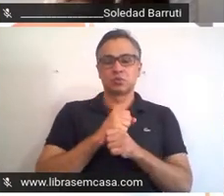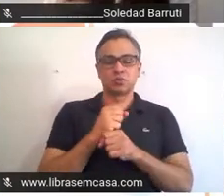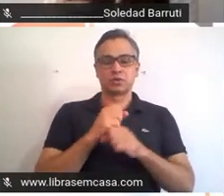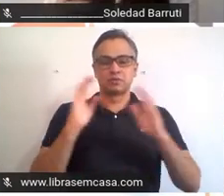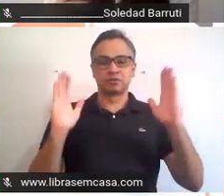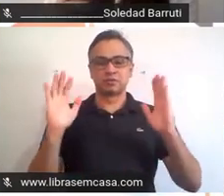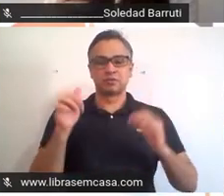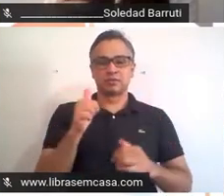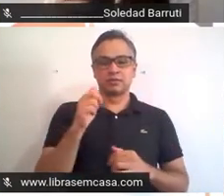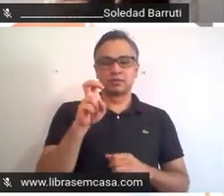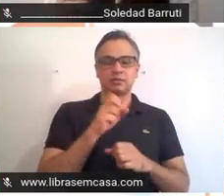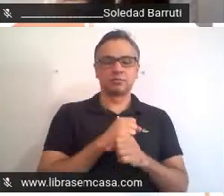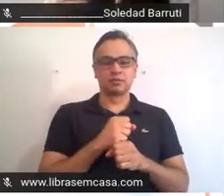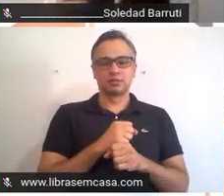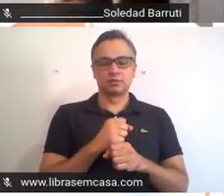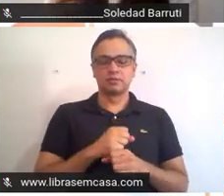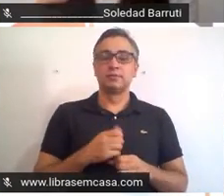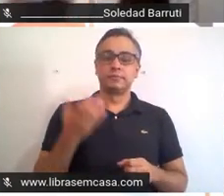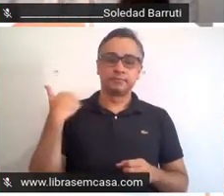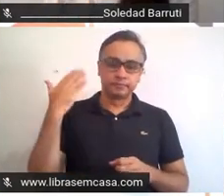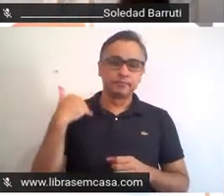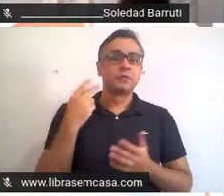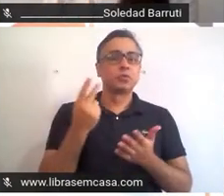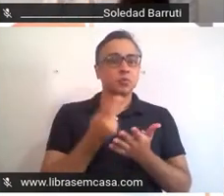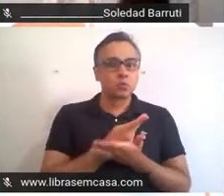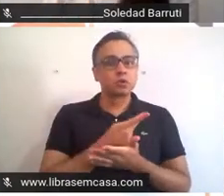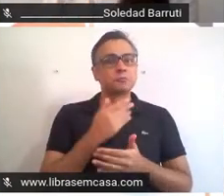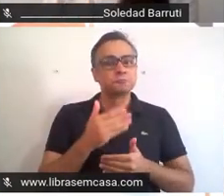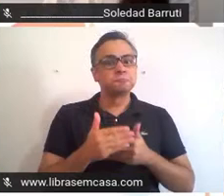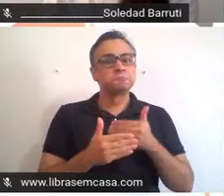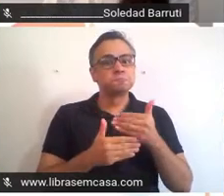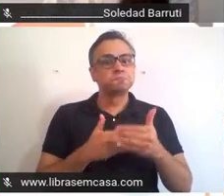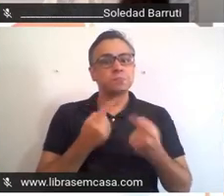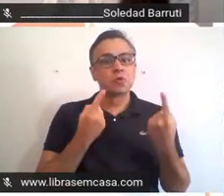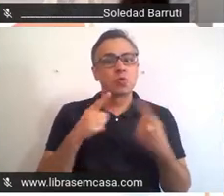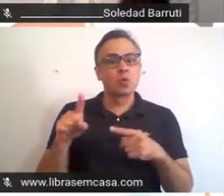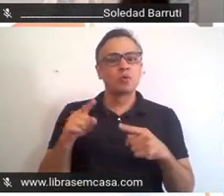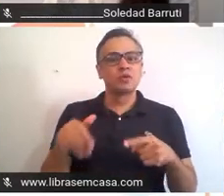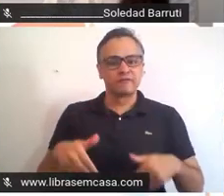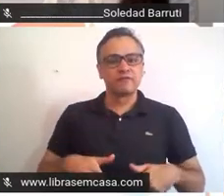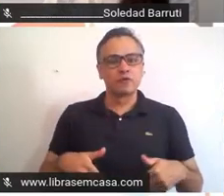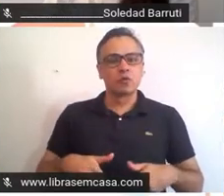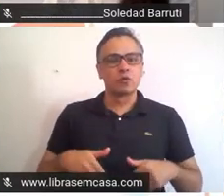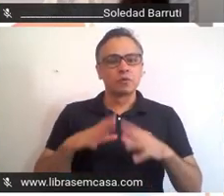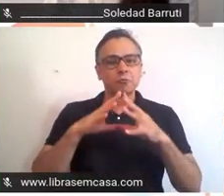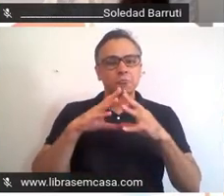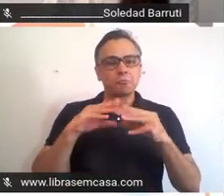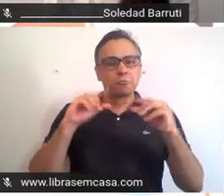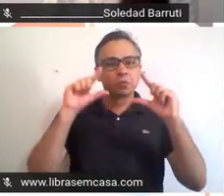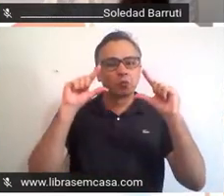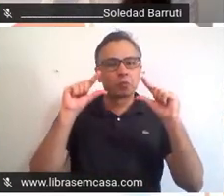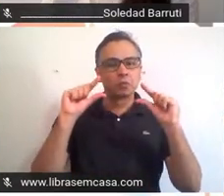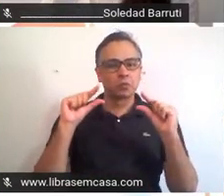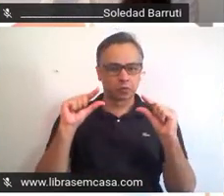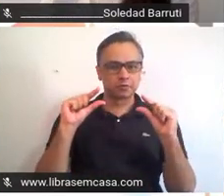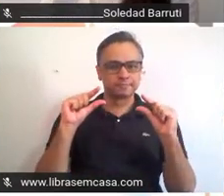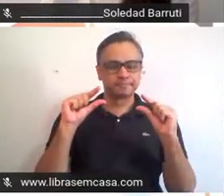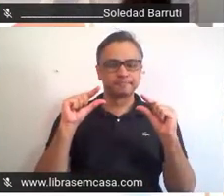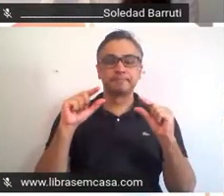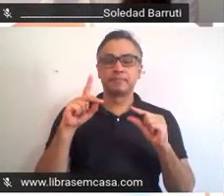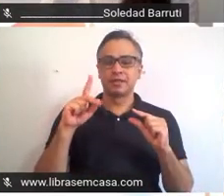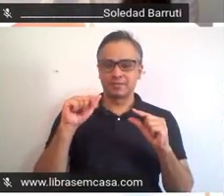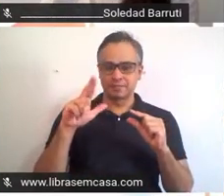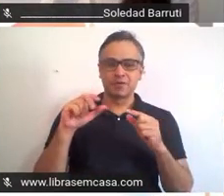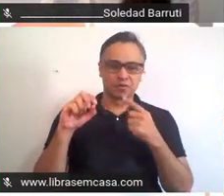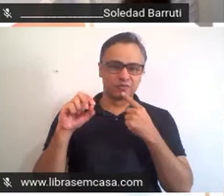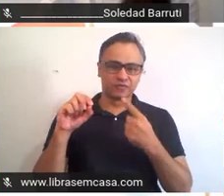determinado momento a gente estava conseguindo combater a fome no Brasil. E a mesma coisa, o Paulo trouxe a mesma coisa na fala dele